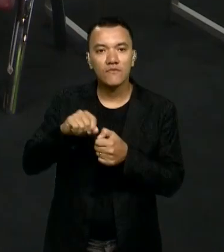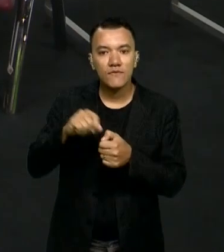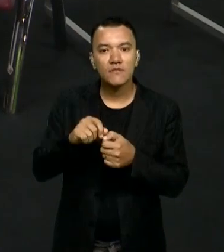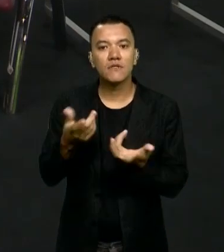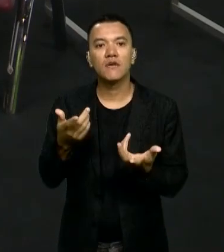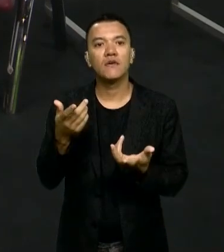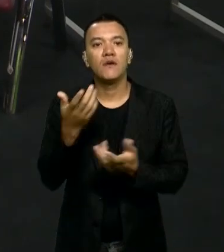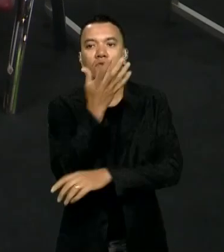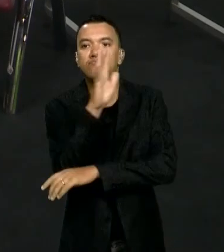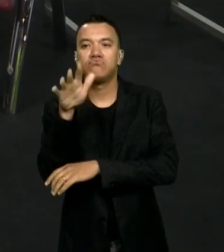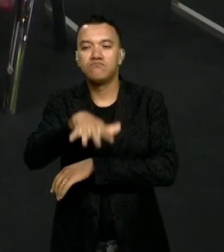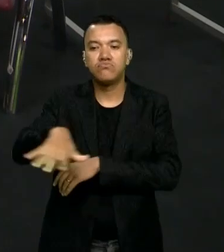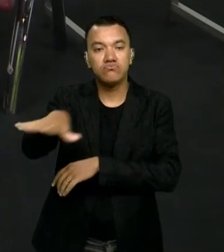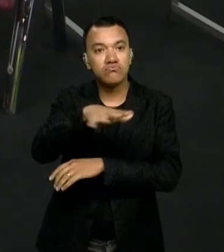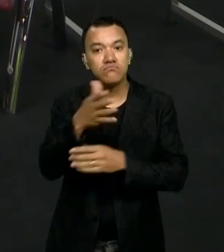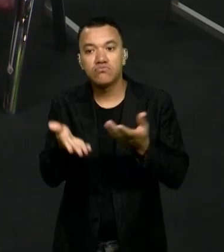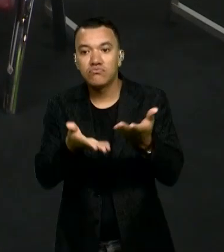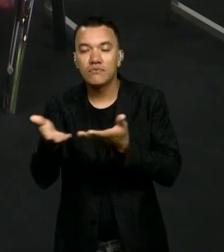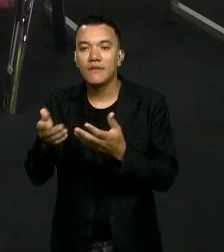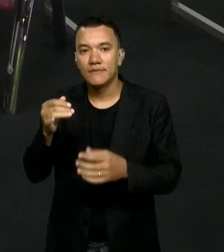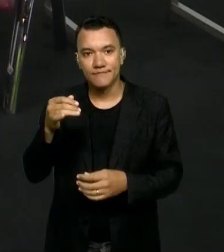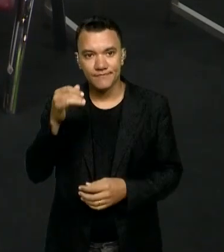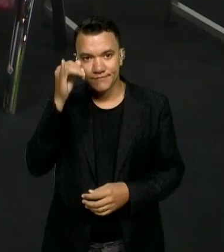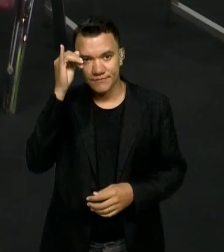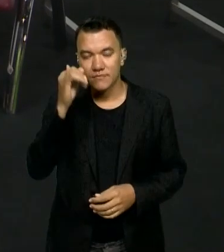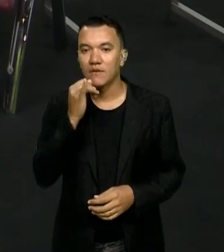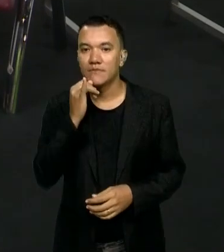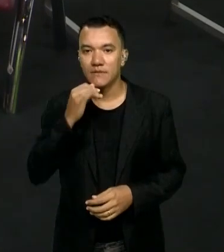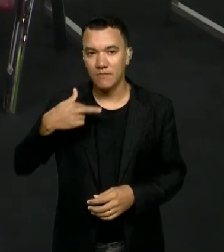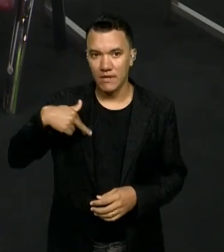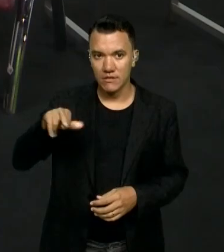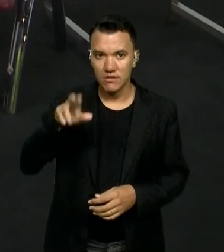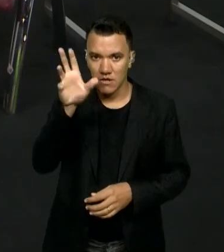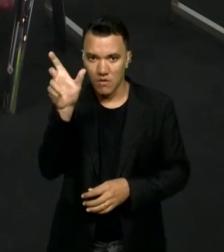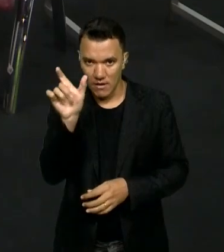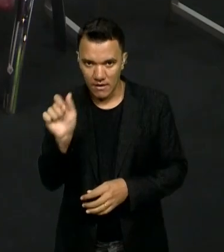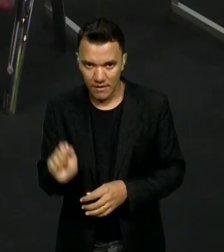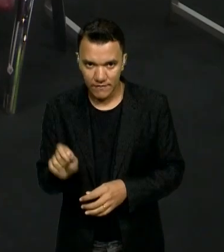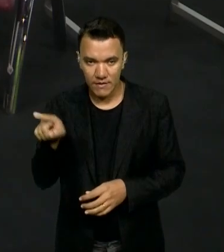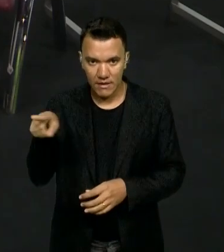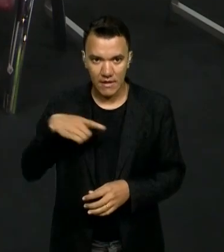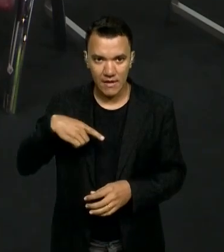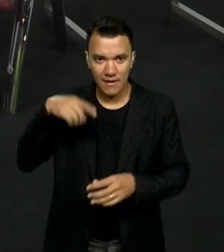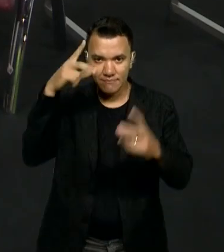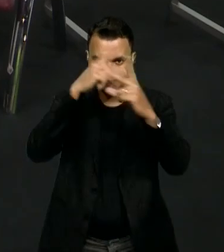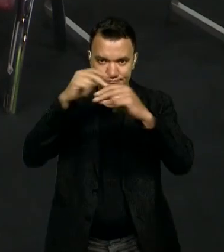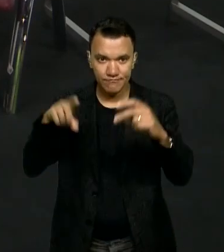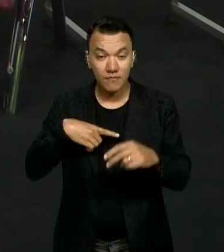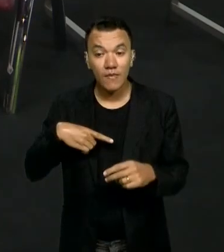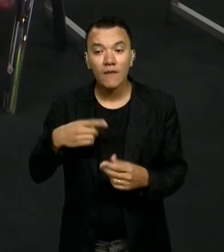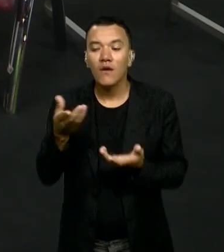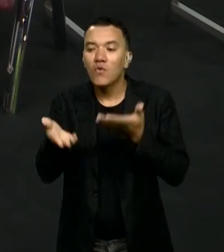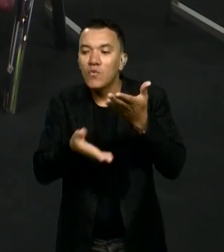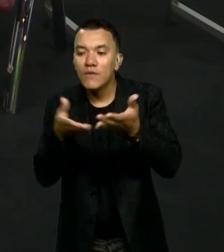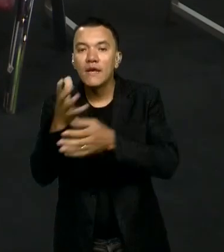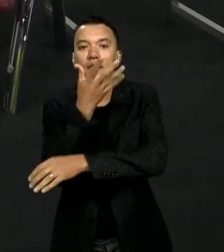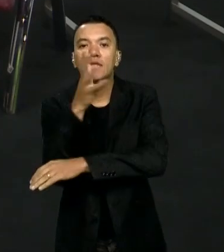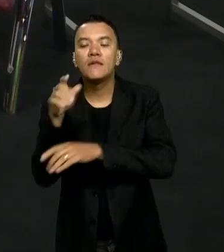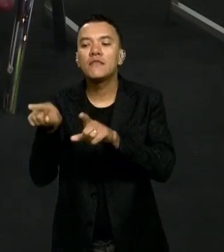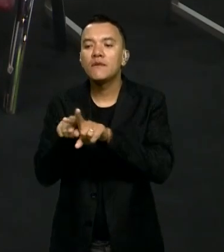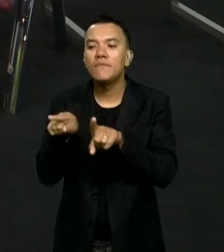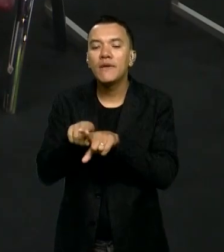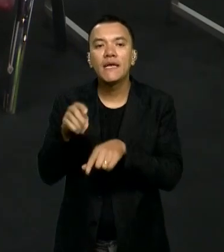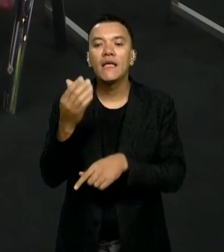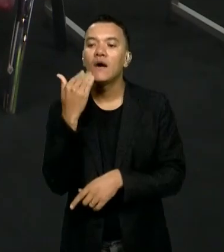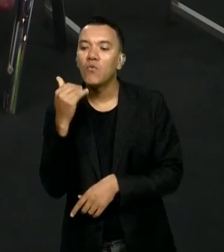um princípio das... Ah, o candomblé, ele tem muito isso, ele traz esse princípio do cuidado com a natureza e o cuidado com o alimento, né?